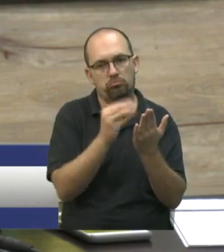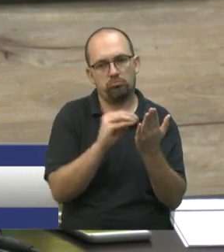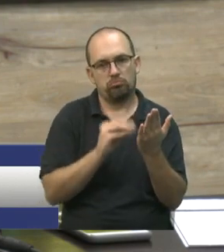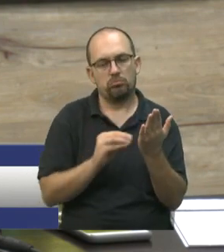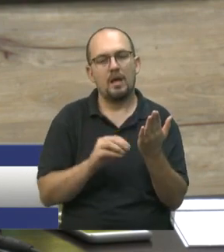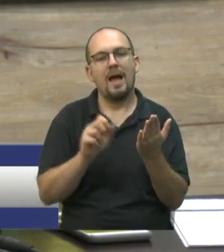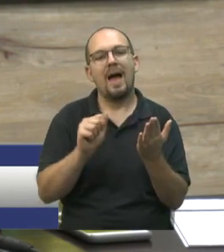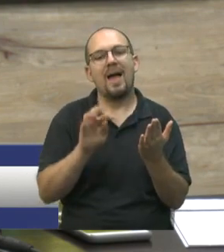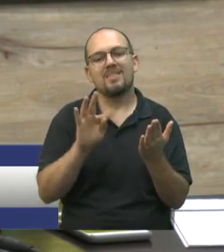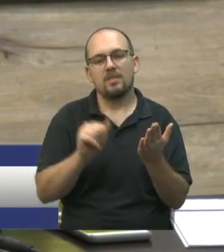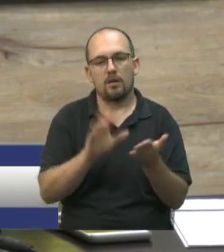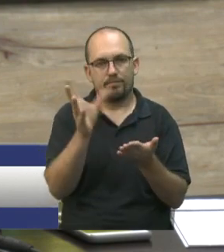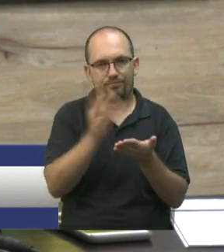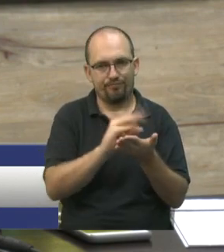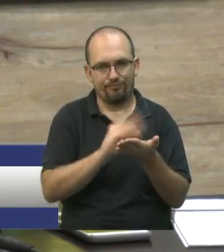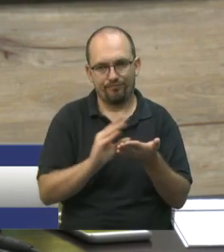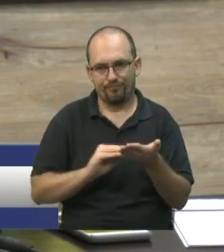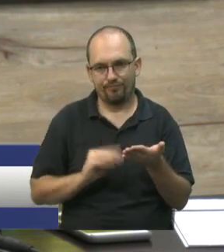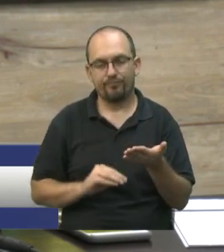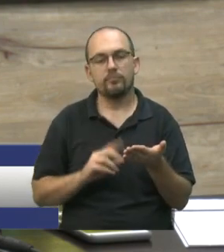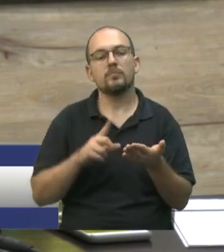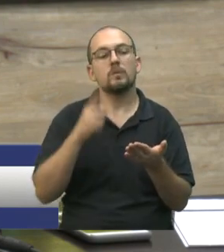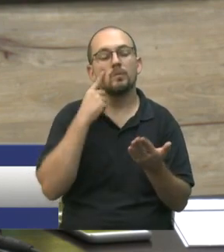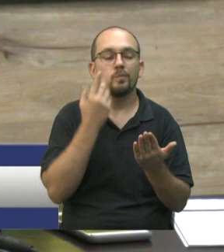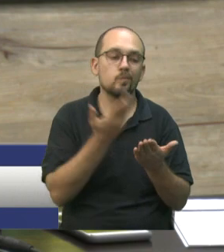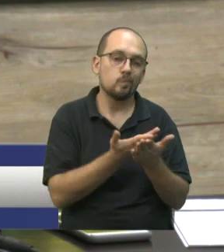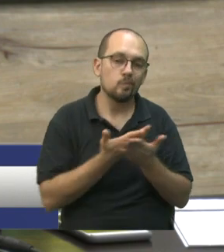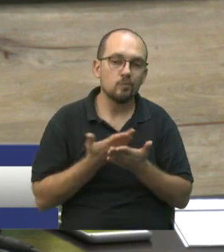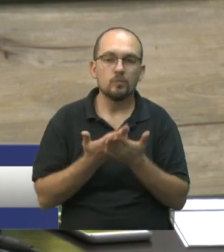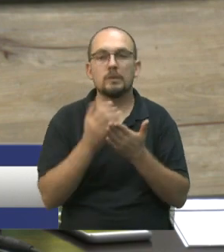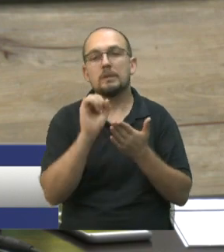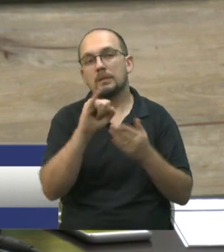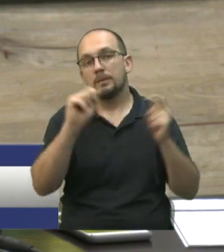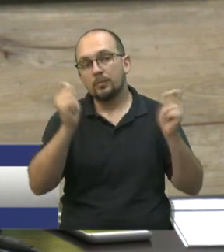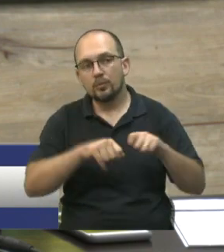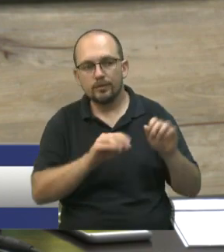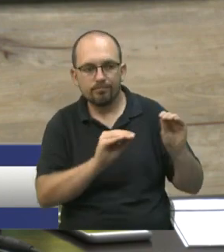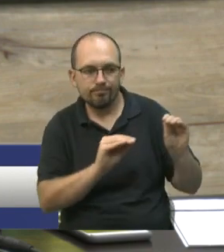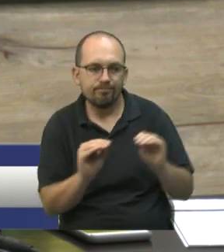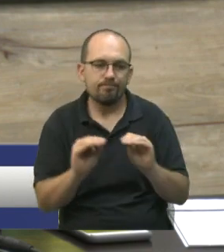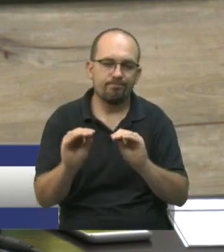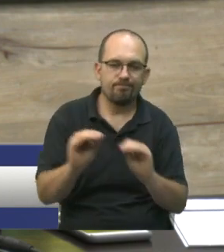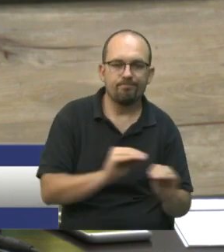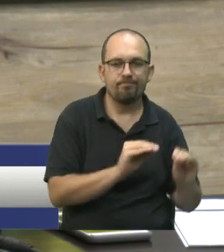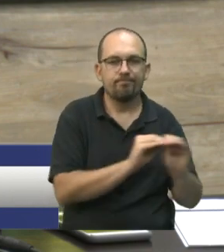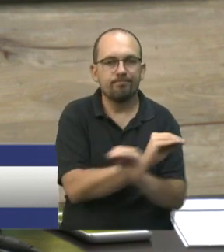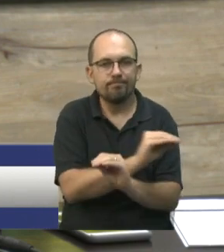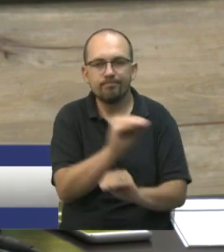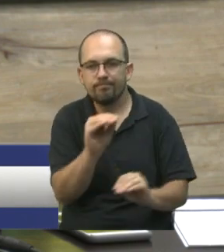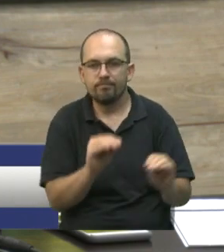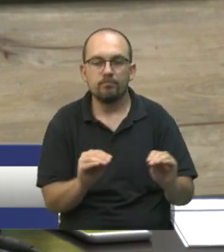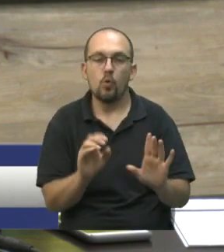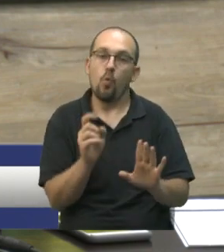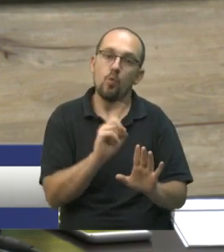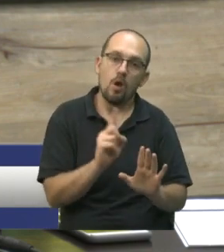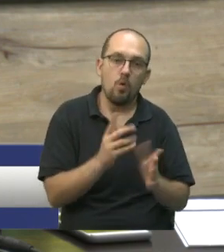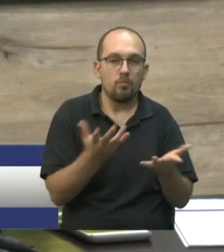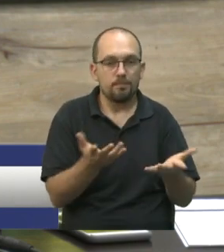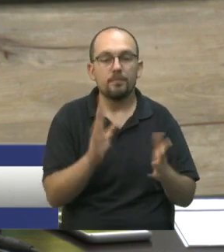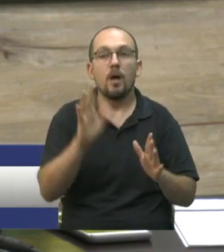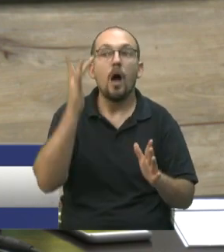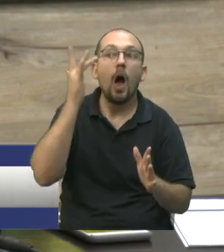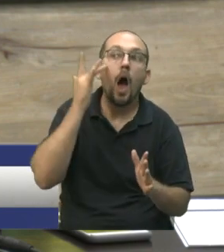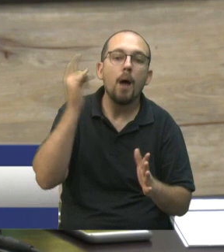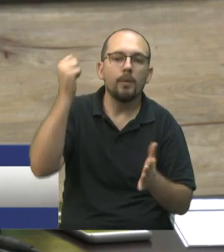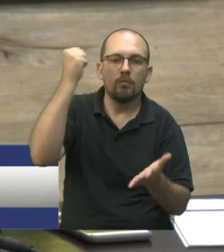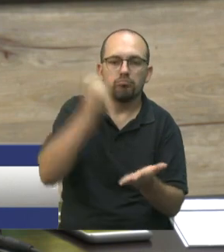numa ata, e aí nós vamos estudar se é possível fazer alguma alteração ou não. E nós protocolaremos amanhã